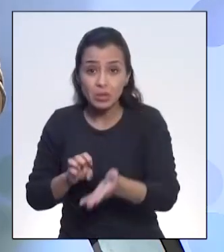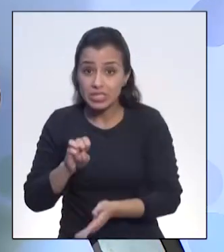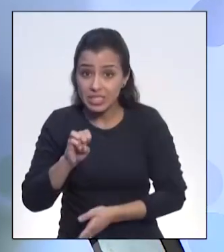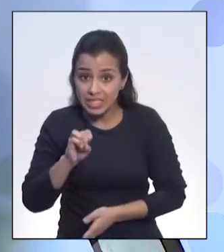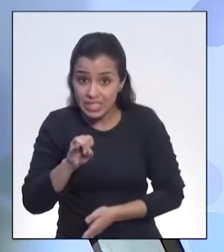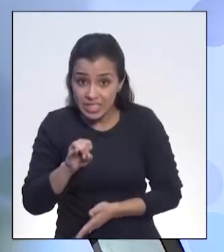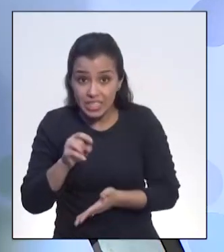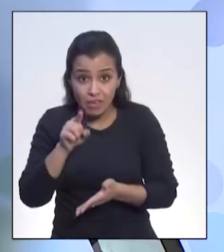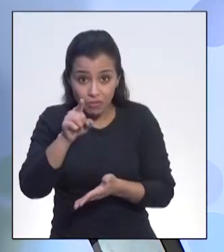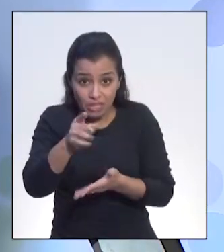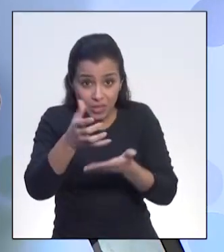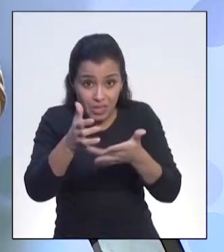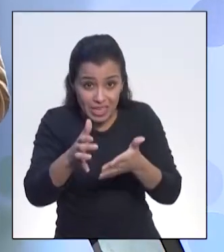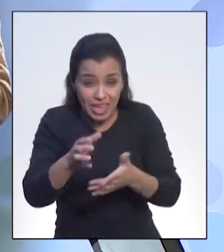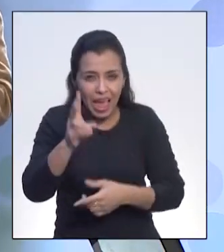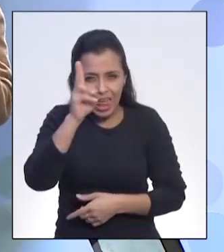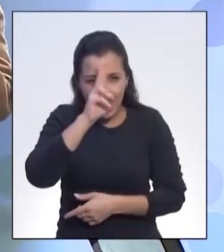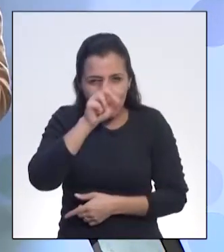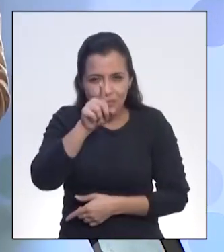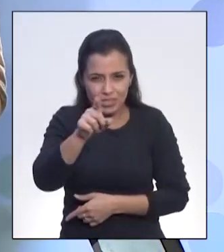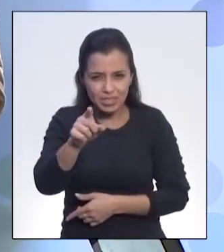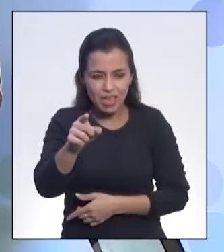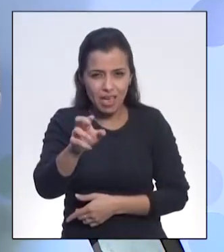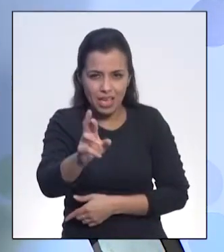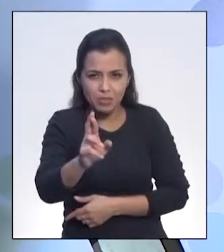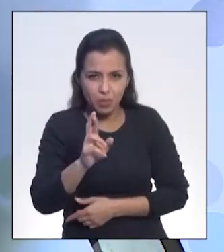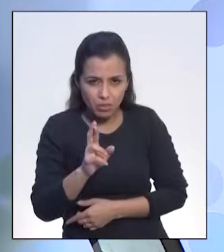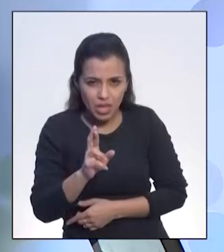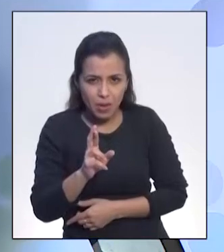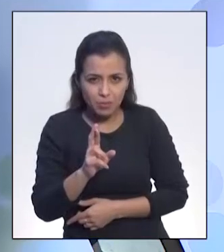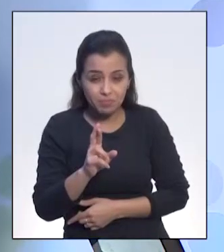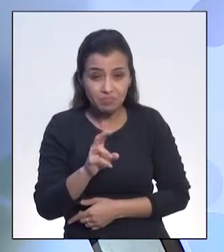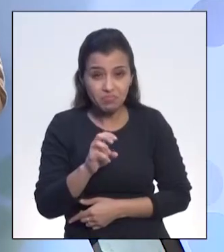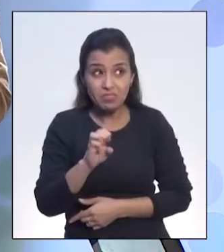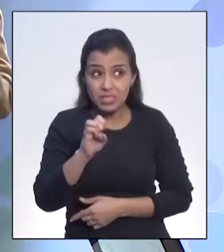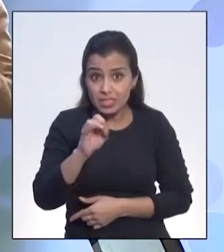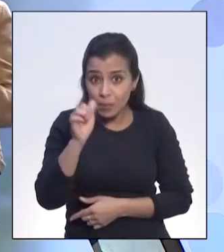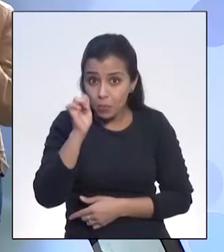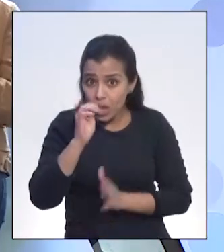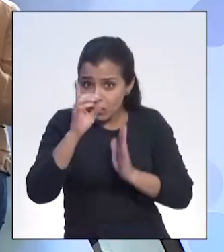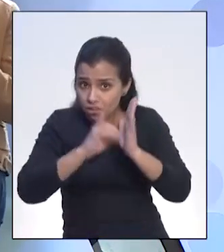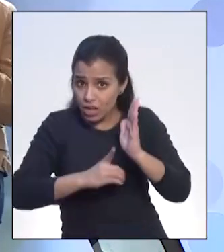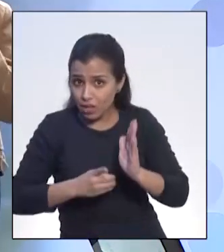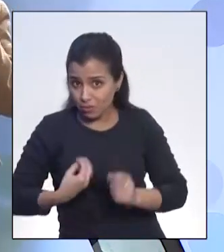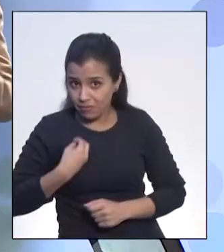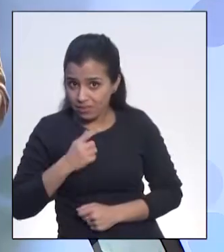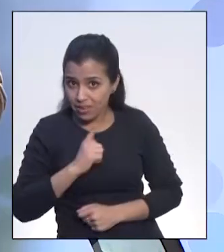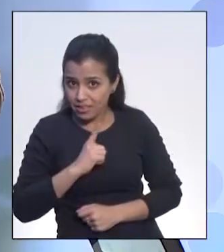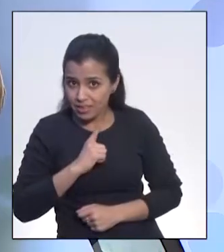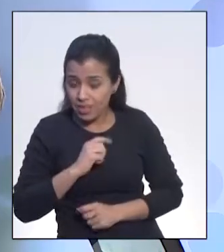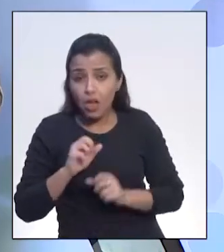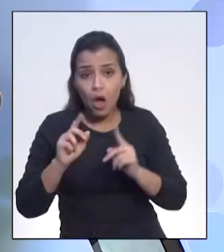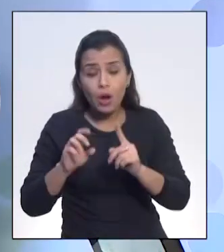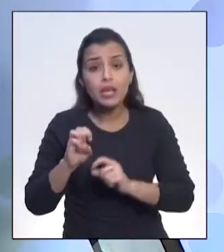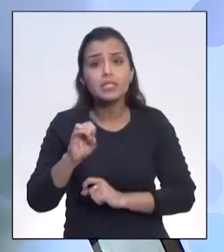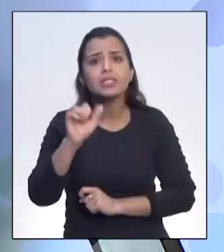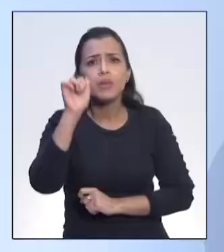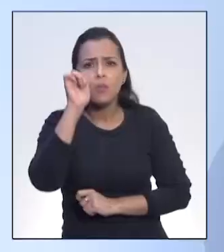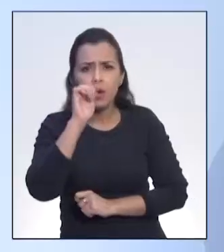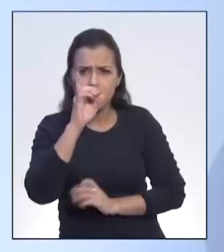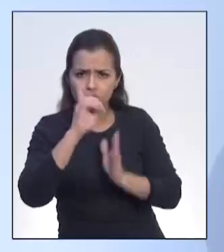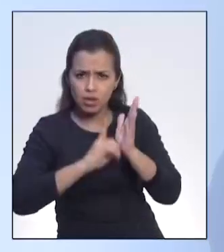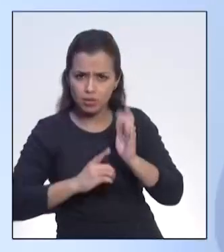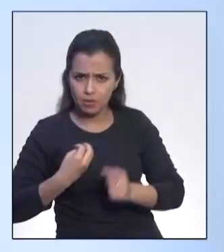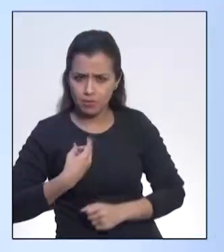vocês responderam a pergunta sobre se vocês acham que as mulheres têm o direito à vida. Se as mulheres têm o direito à vida, homens e mulheres que